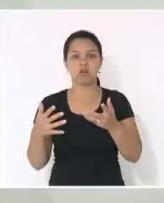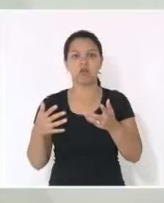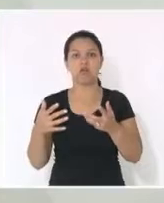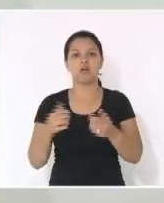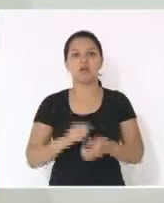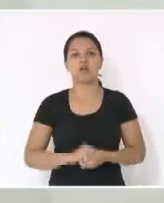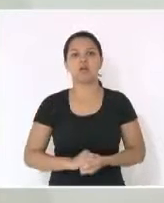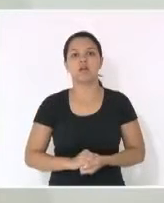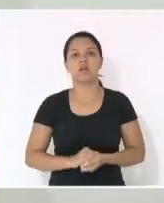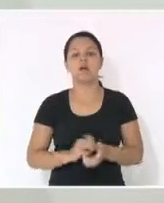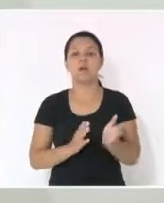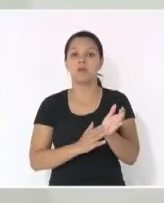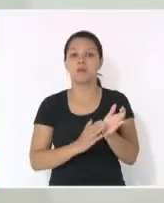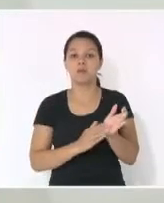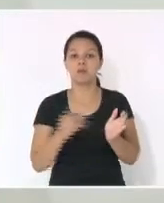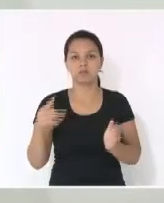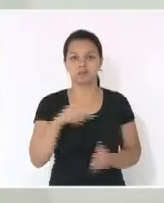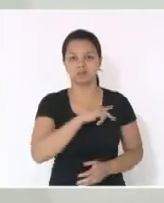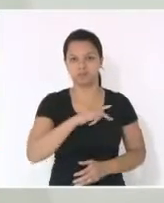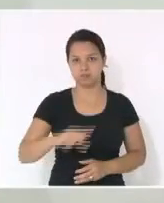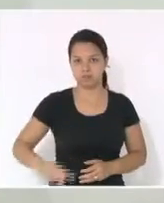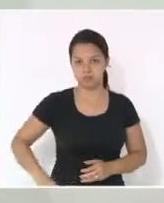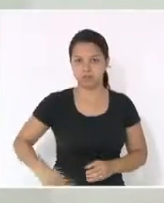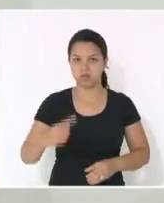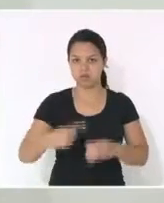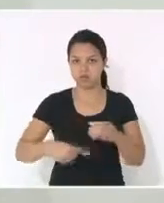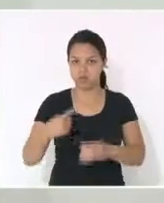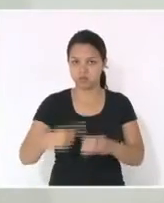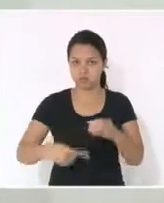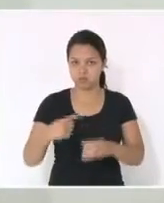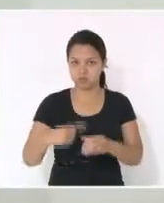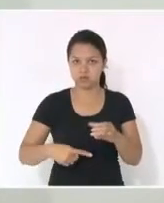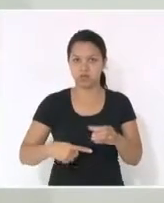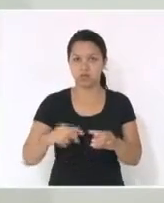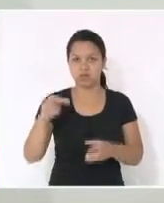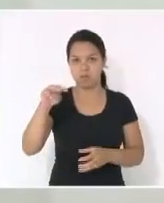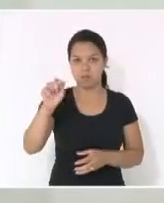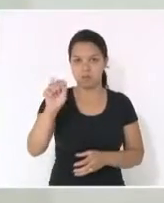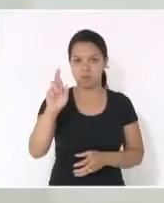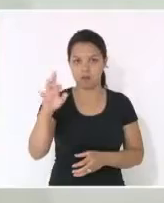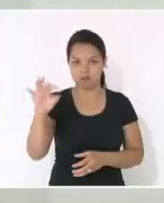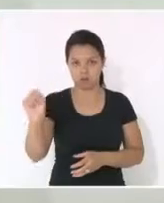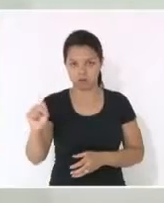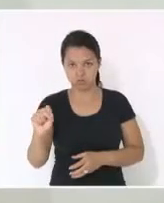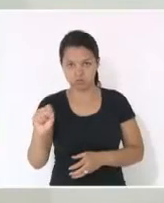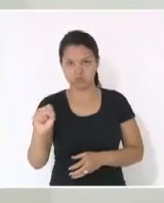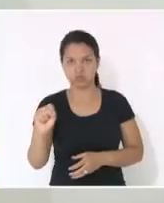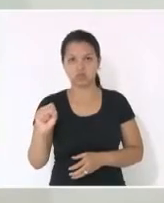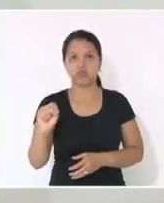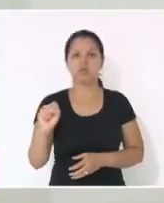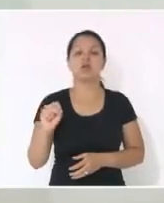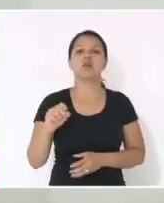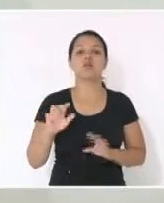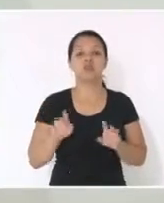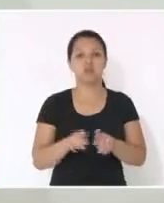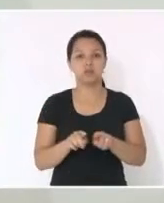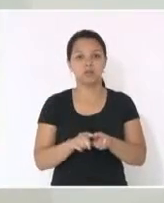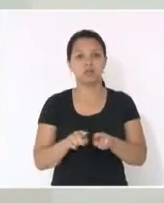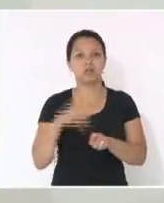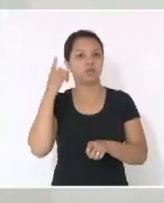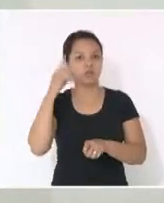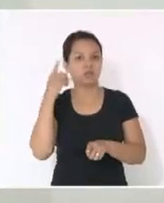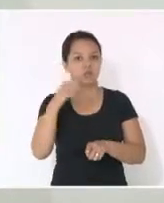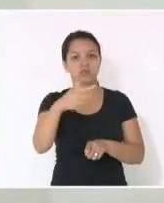pelo presidente da comissão marcos vieira e aprovado por todos os demais deputados deputado darci de matos na próxima semana